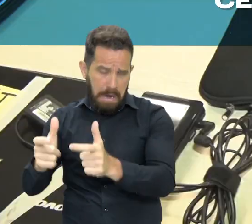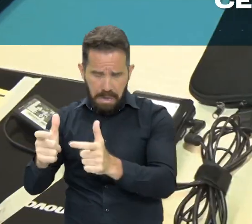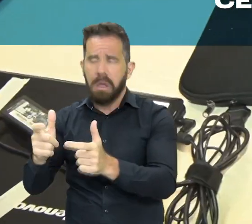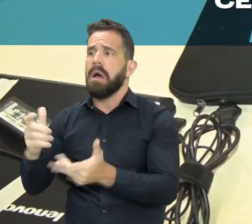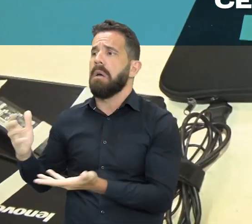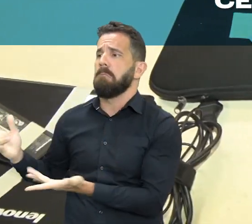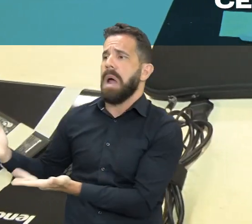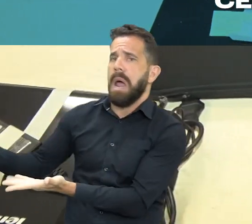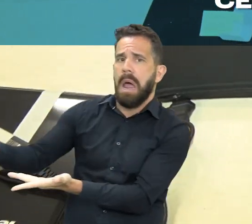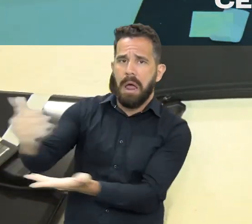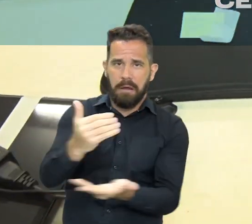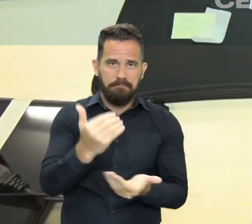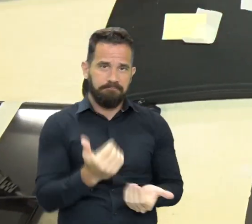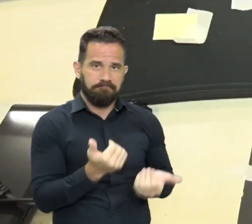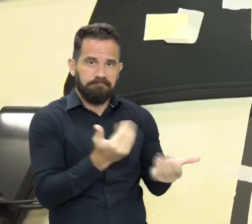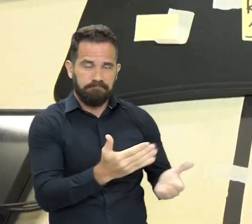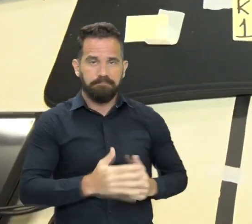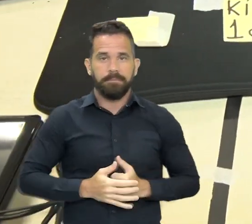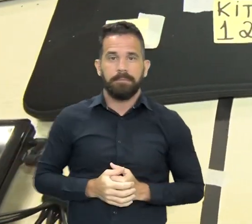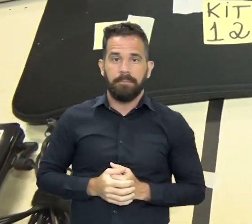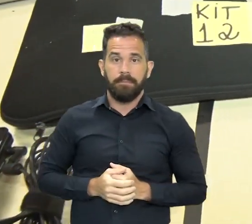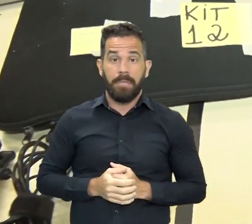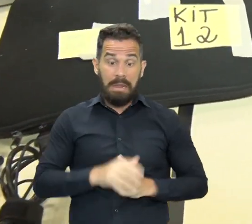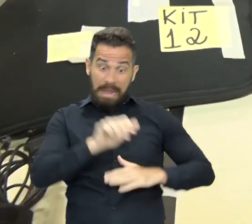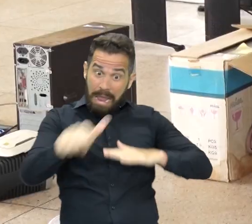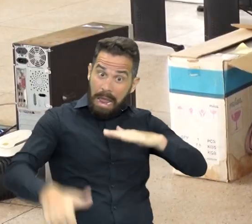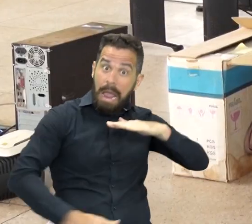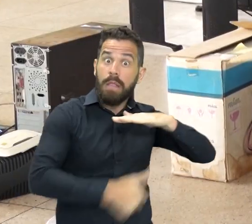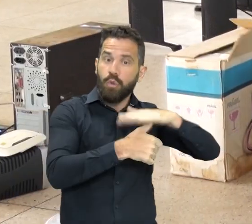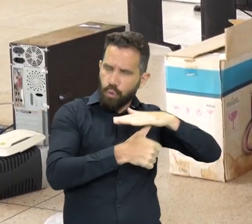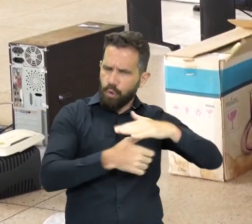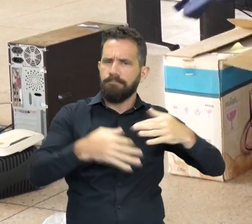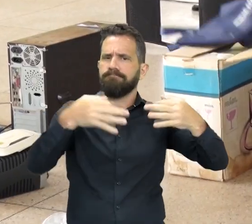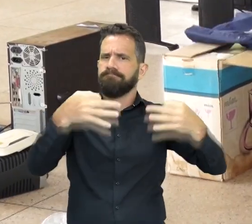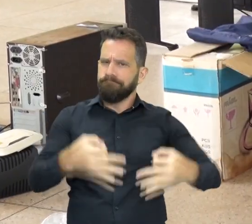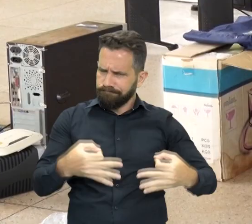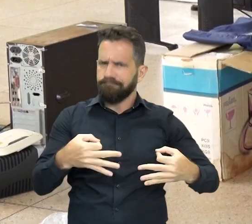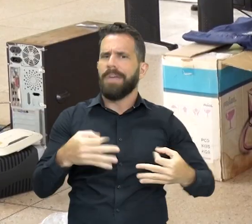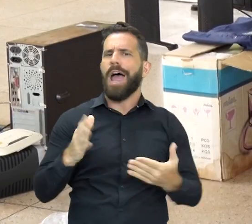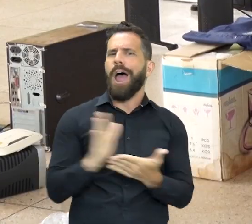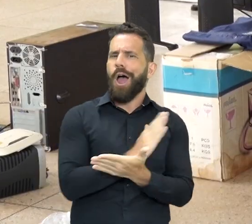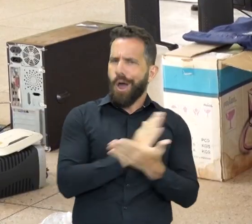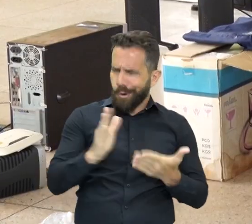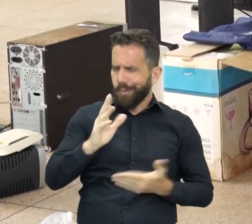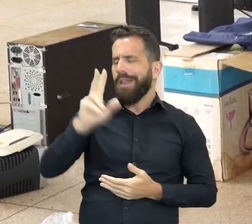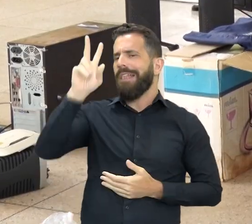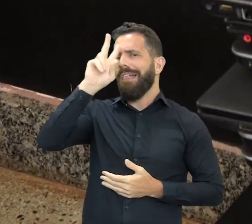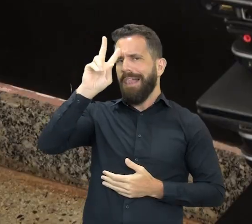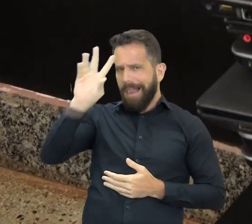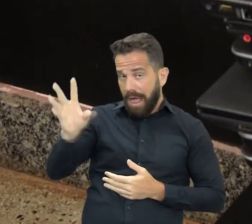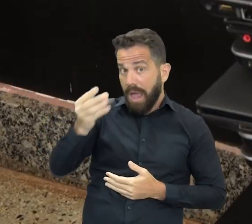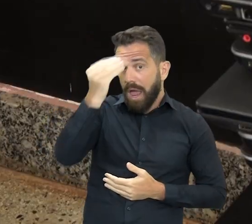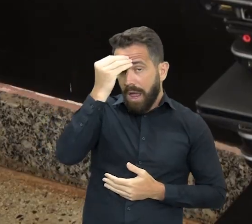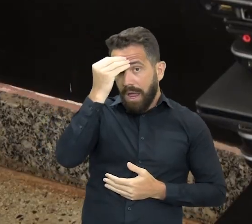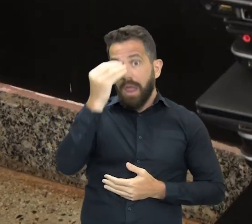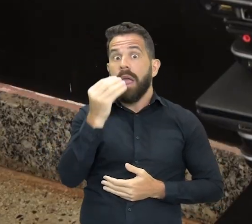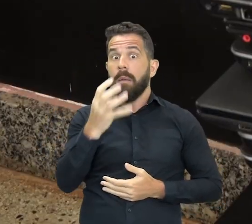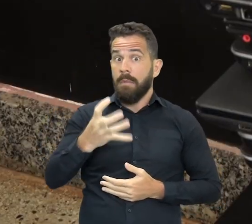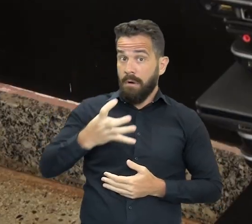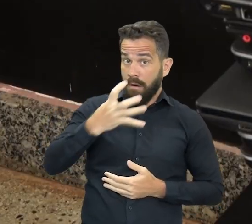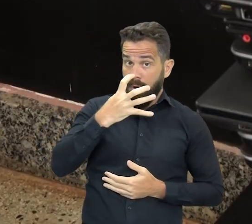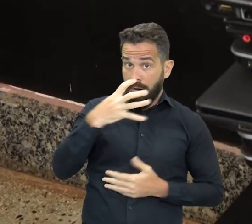e com isso, na reitoria mesmo, vários momentos assim, eu me lembro de alguns